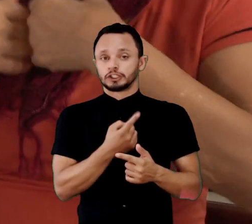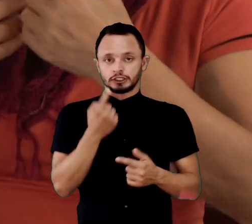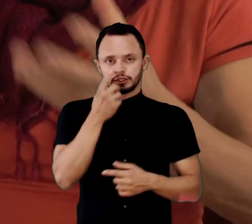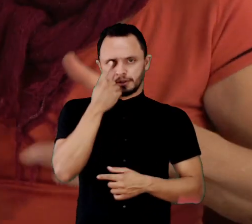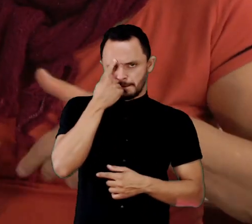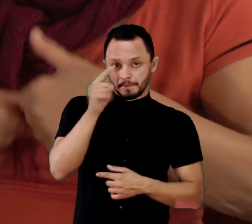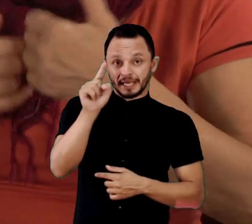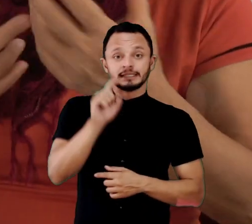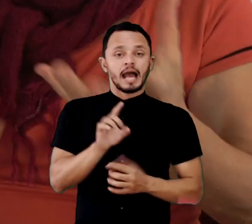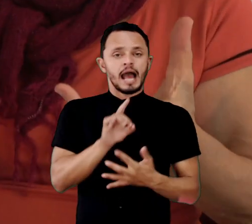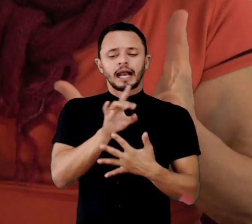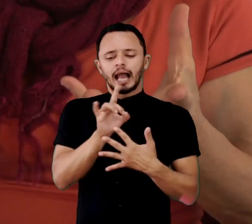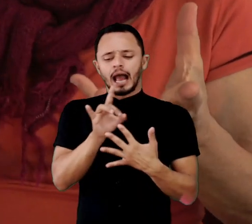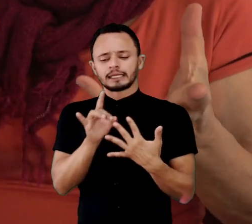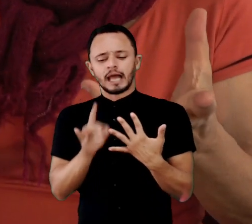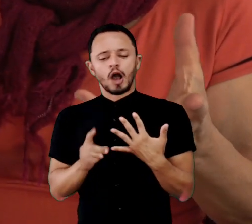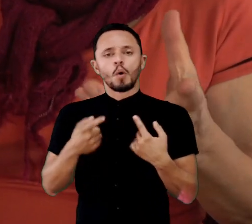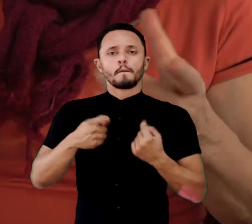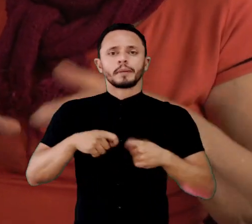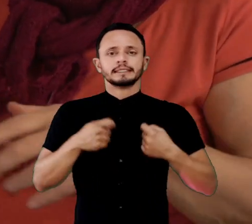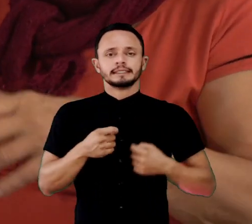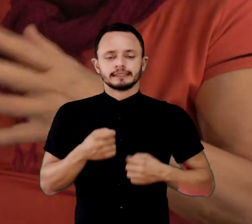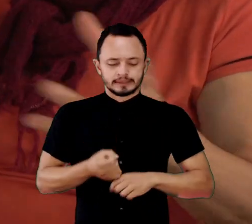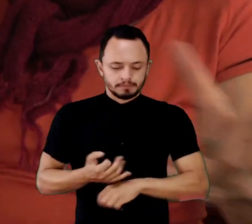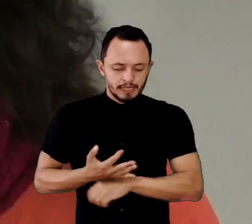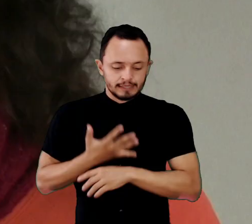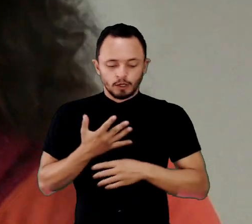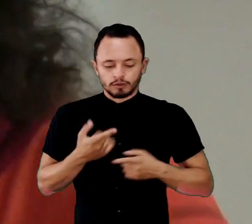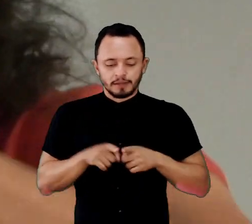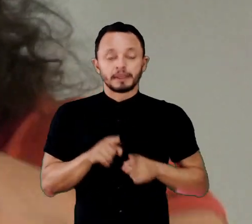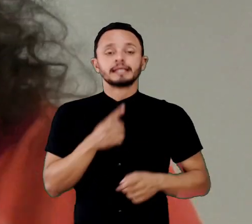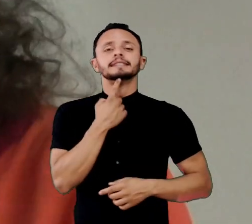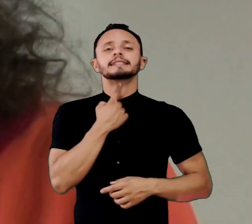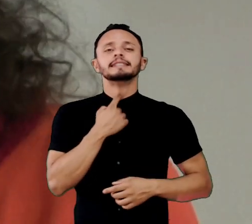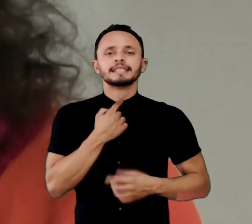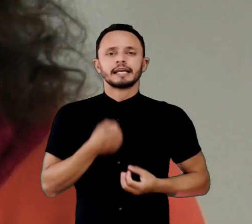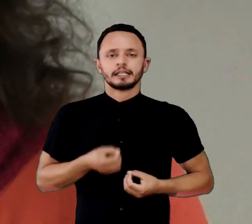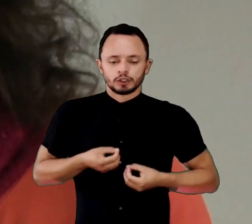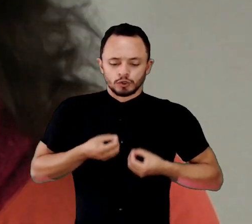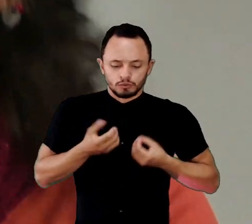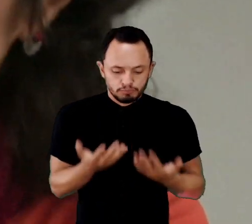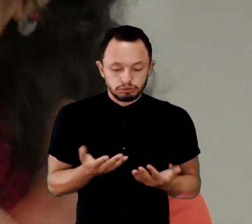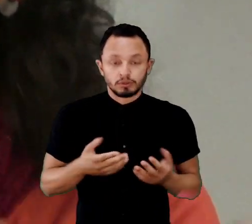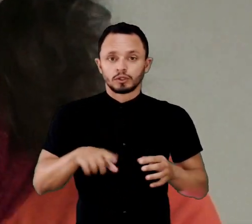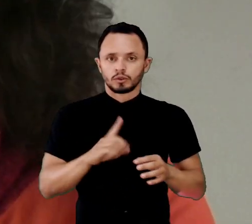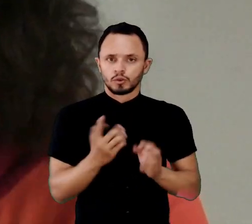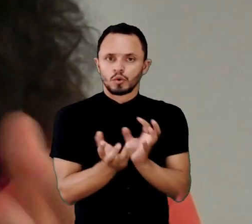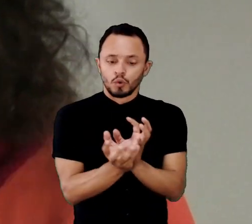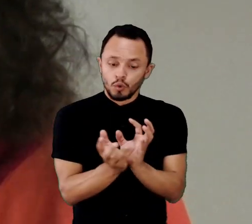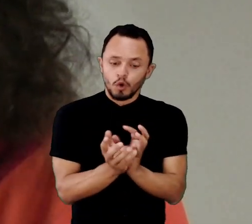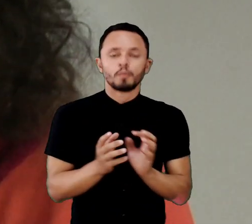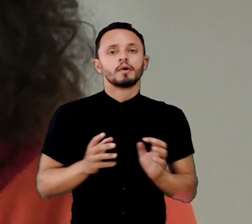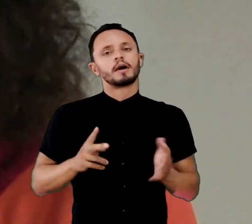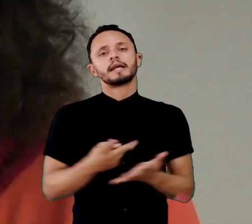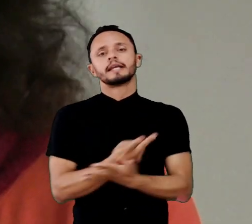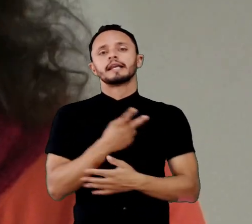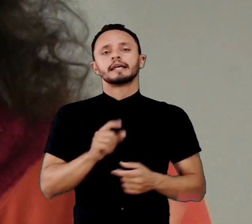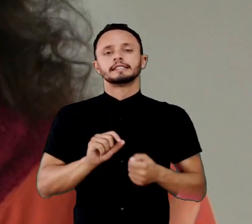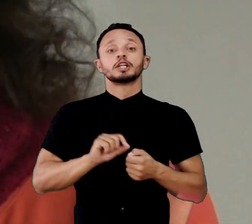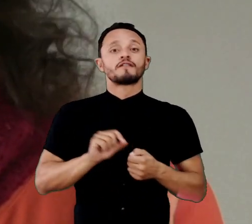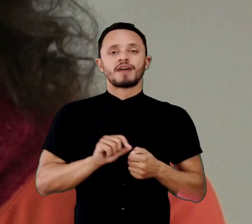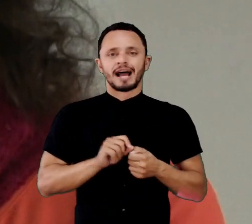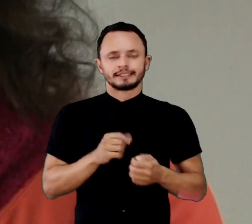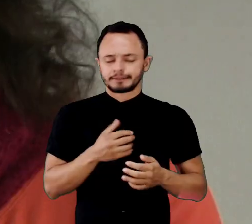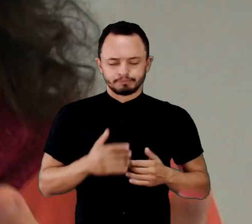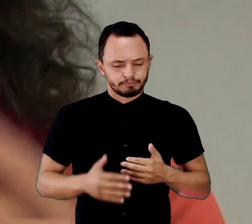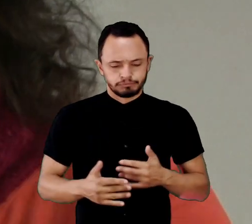as suas aspirações, os seus desejos para aquele processo, né? E ele tem que ser jogado ali no grupo e, enfim, aí o